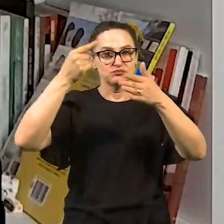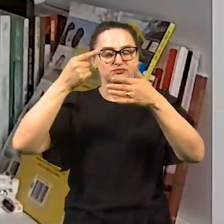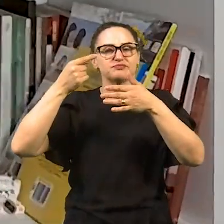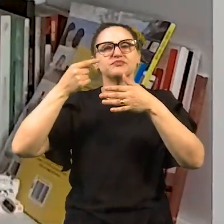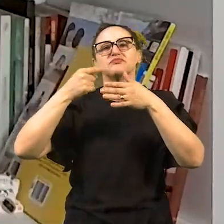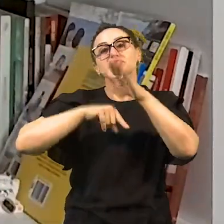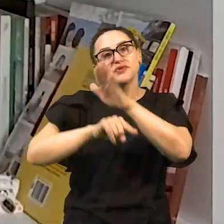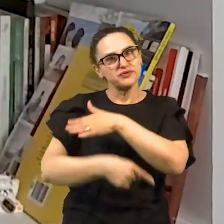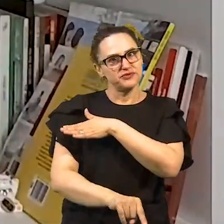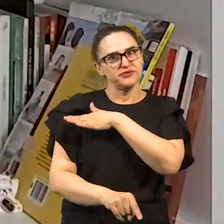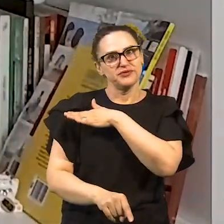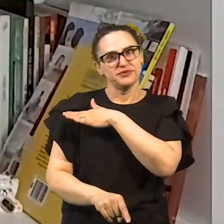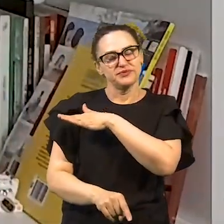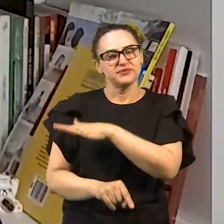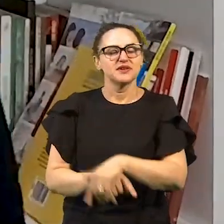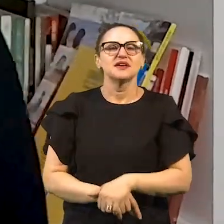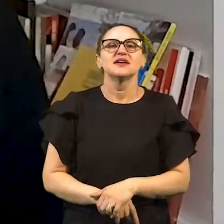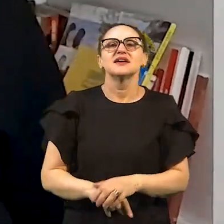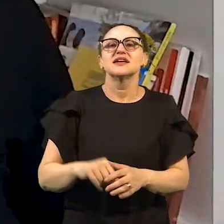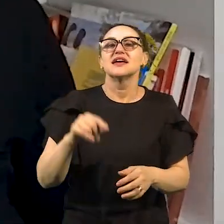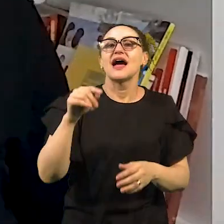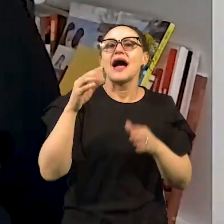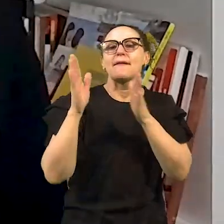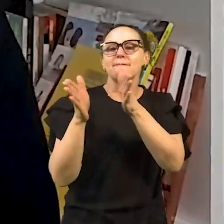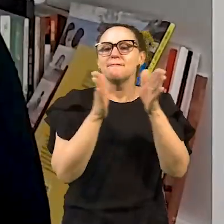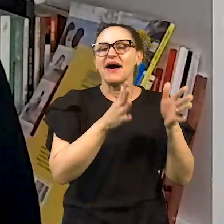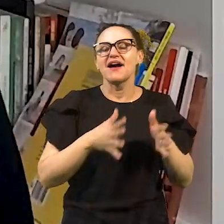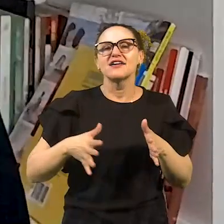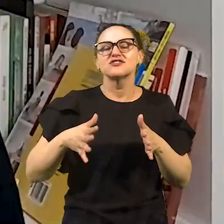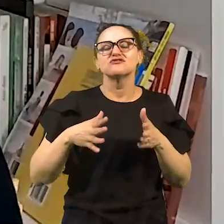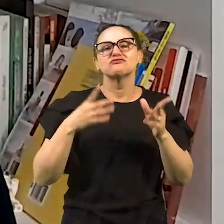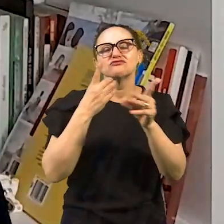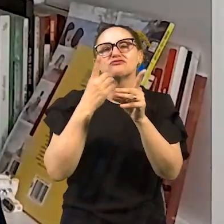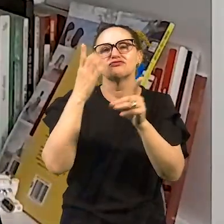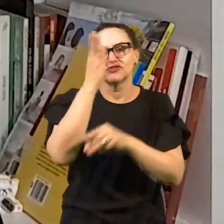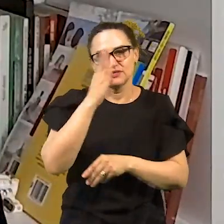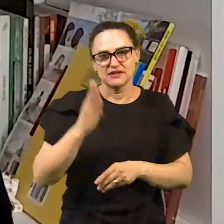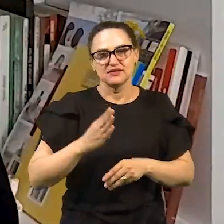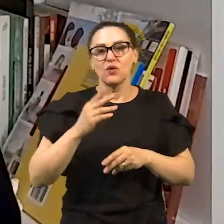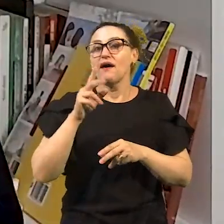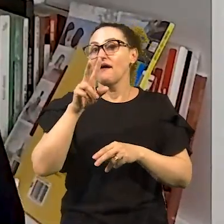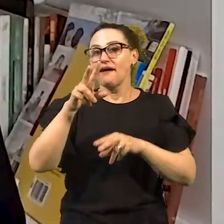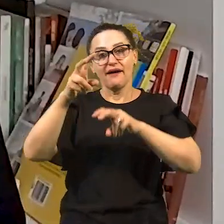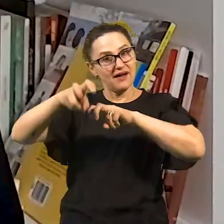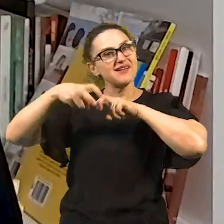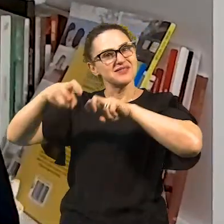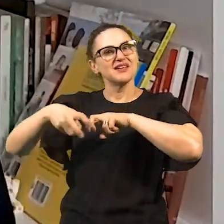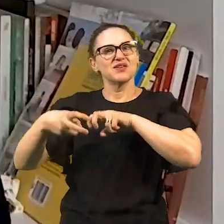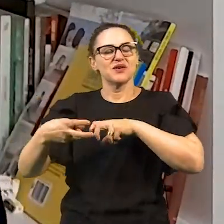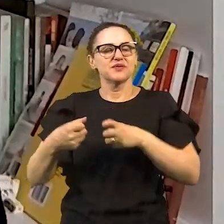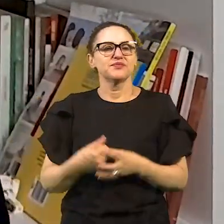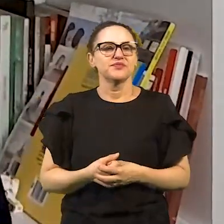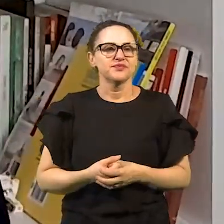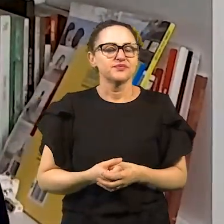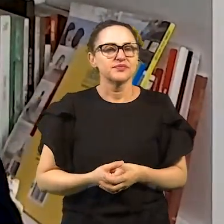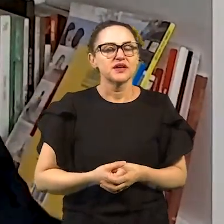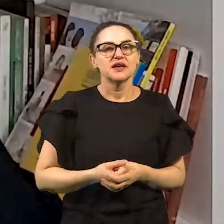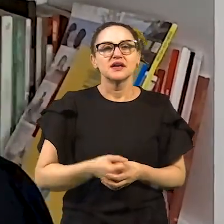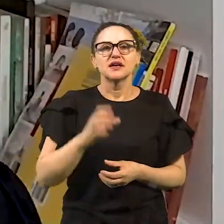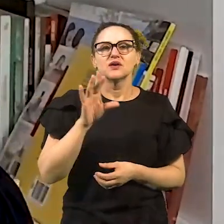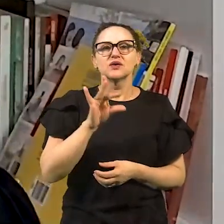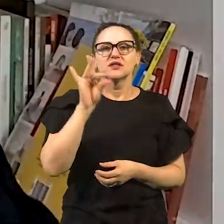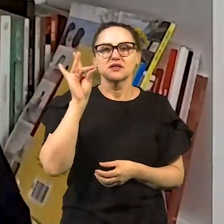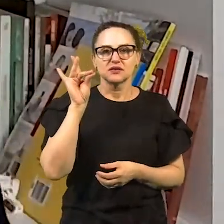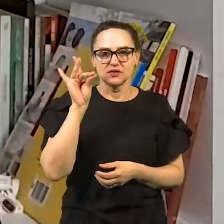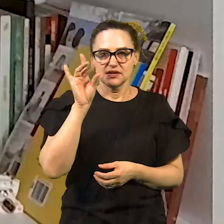grande parte do Brasil, porque nessa época grande parte do Brasil se encontrava no interior. Então eu selecionei 5 obras literárias